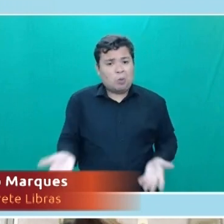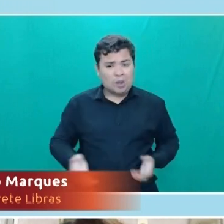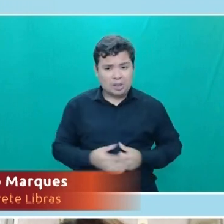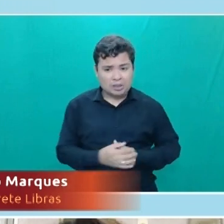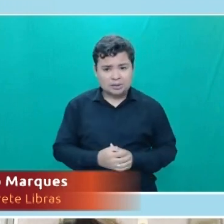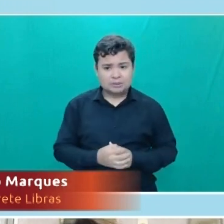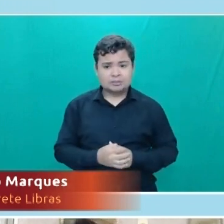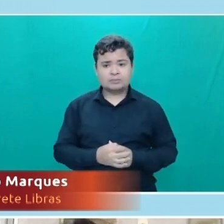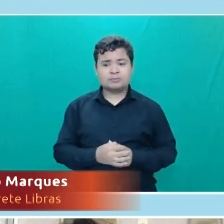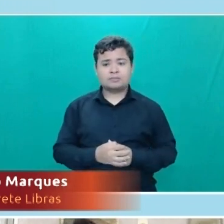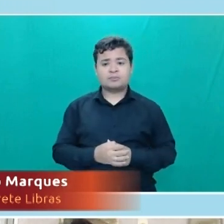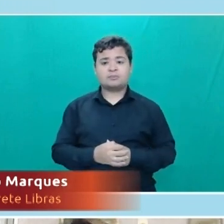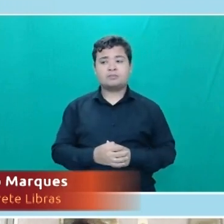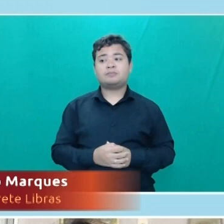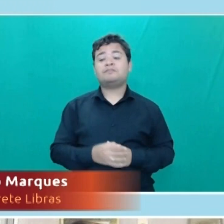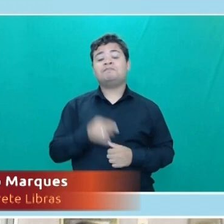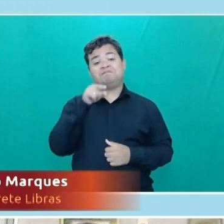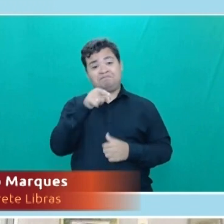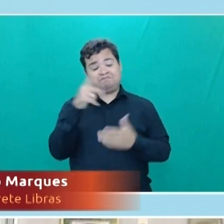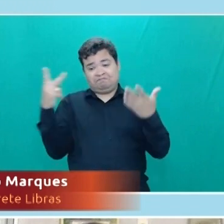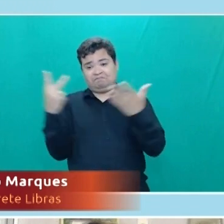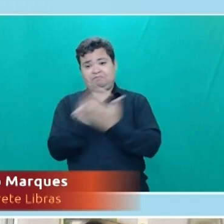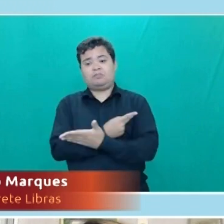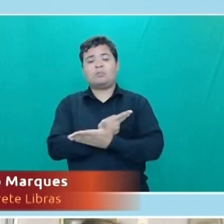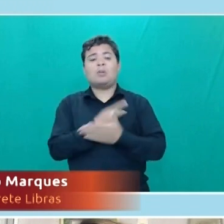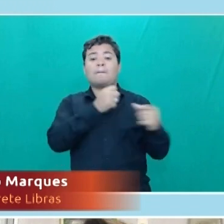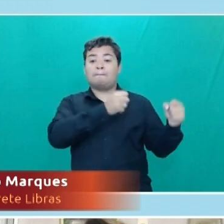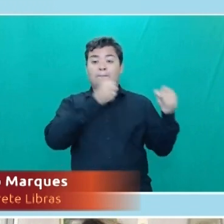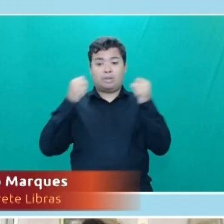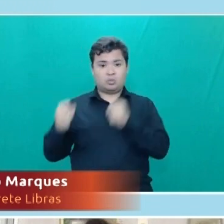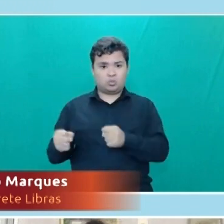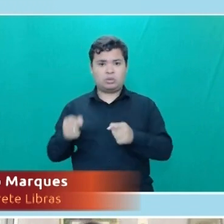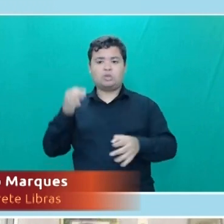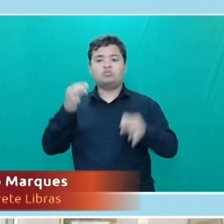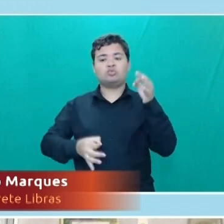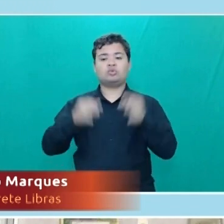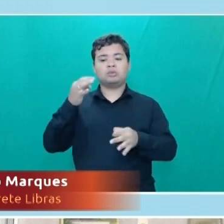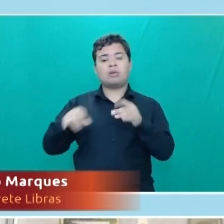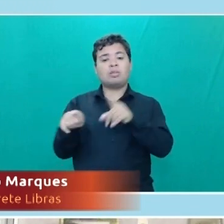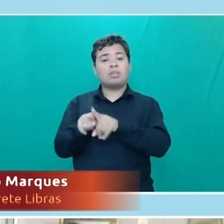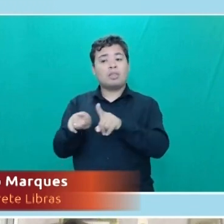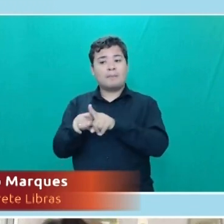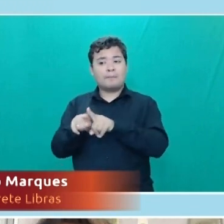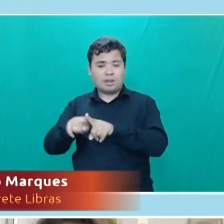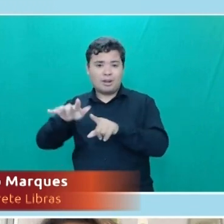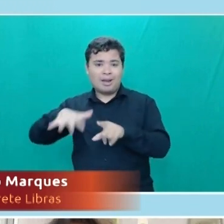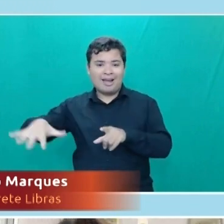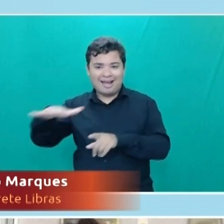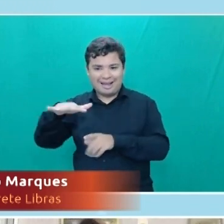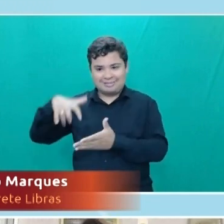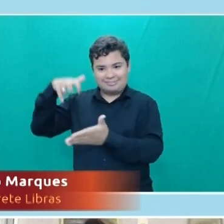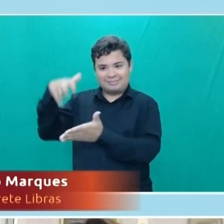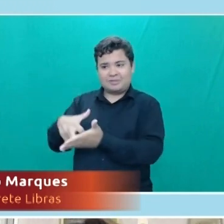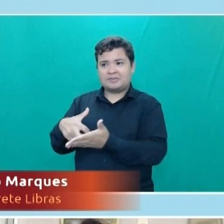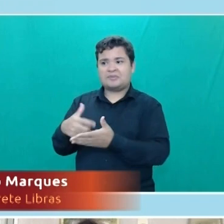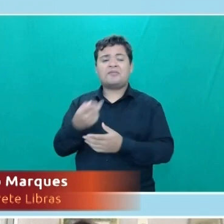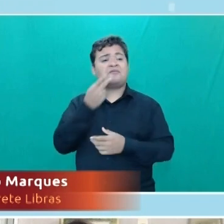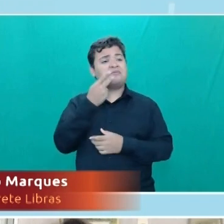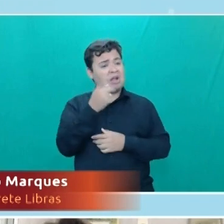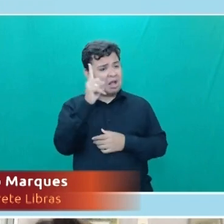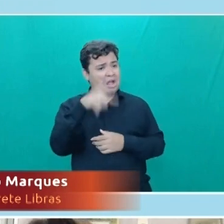no poder judiciário e chega no sistema penal, que os negros ainda são a